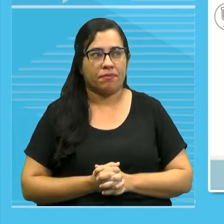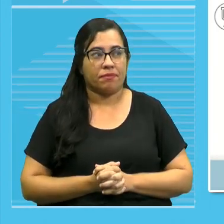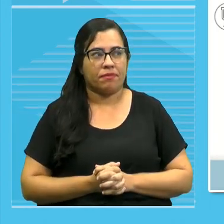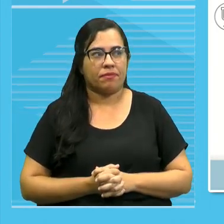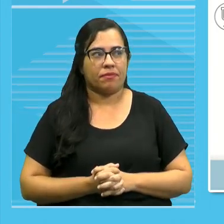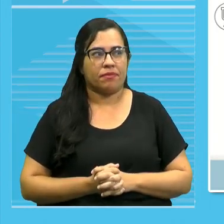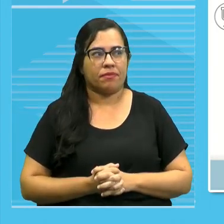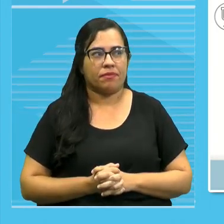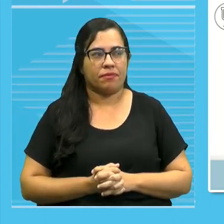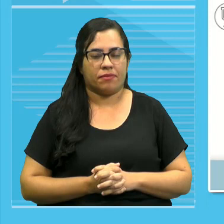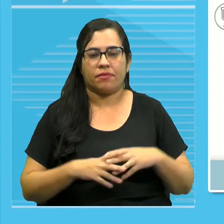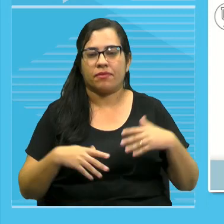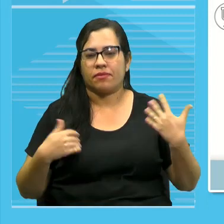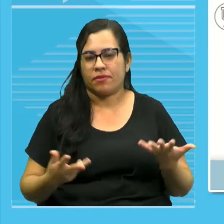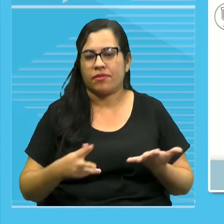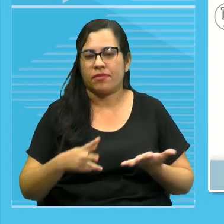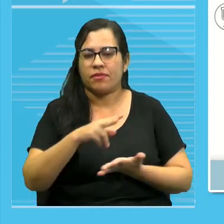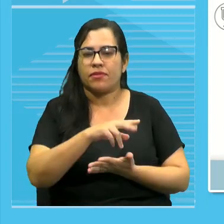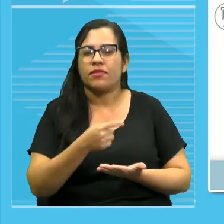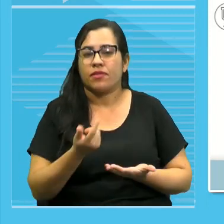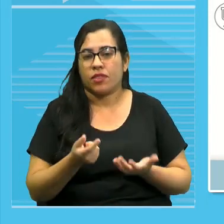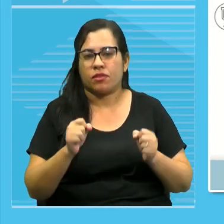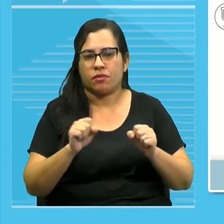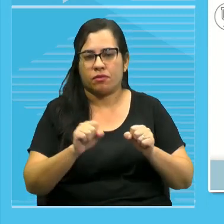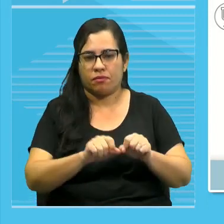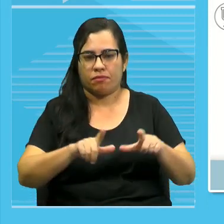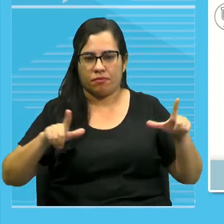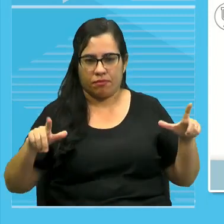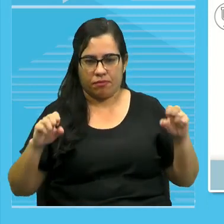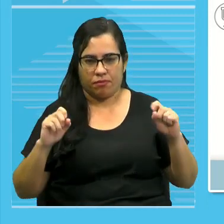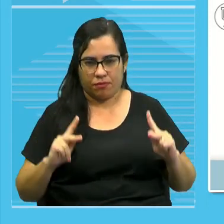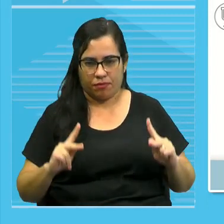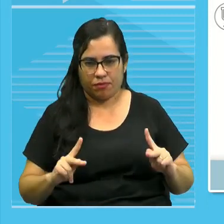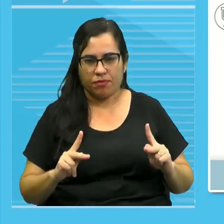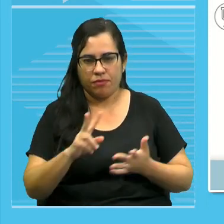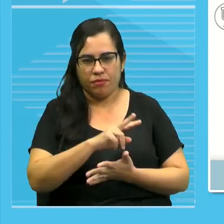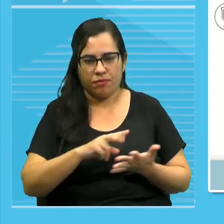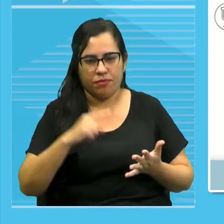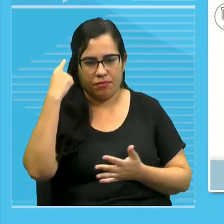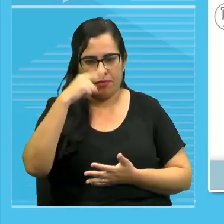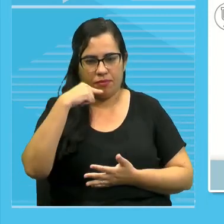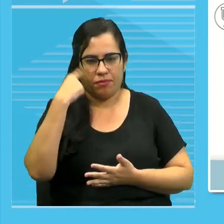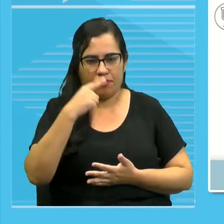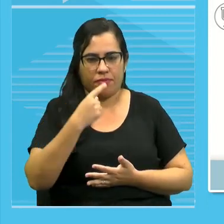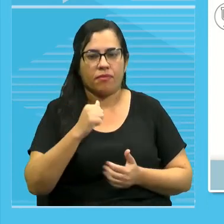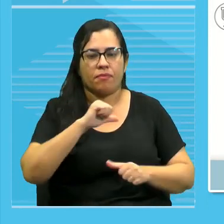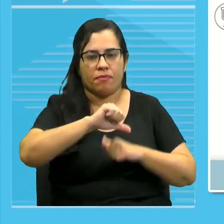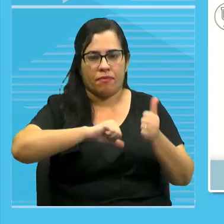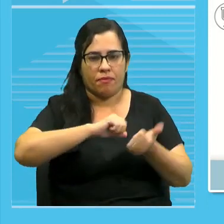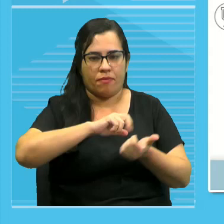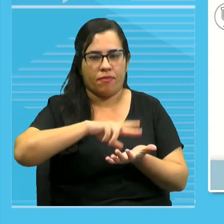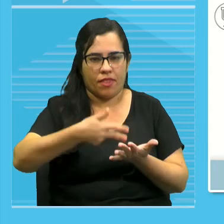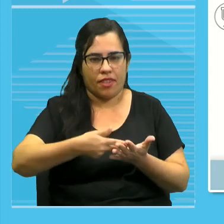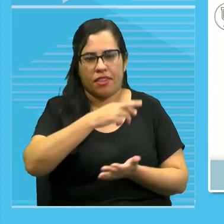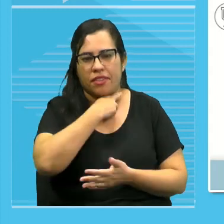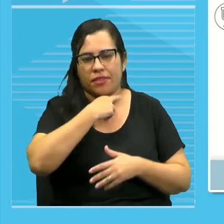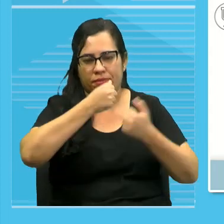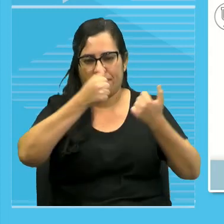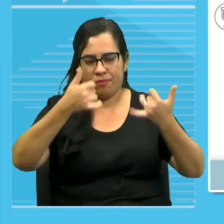E aí por essa razão eu vou pedir para deixar em tela cheia Jorge enquanto eu leio em espanhol aí na tradução a Rosinha